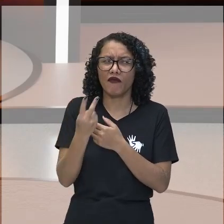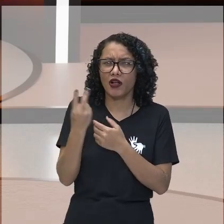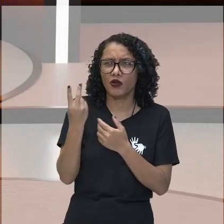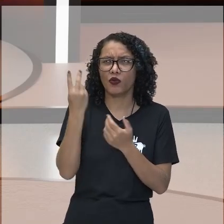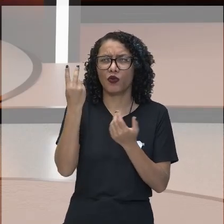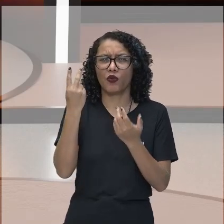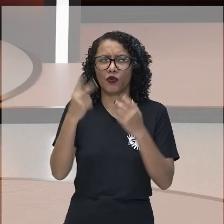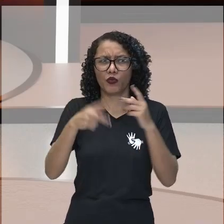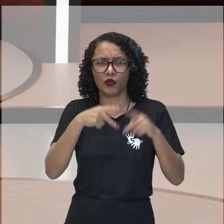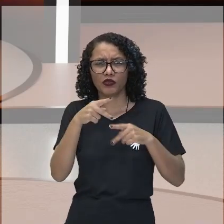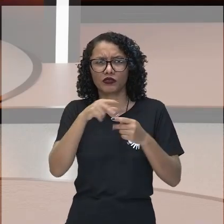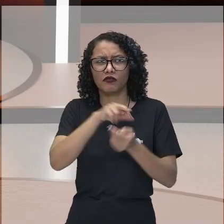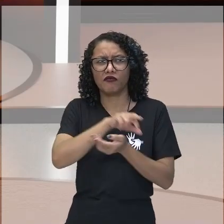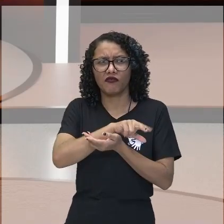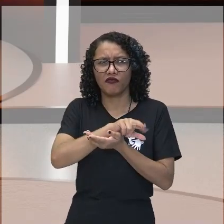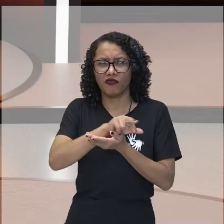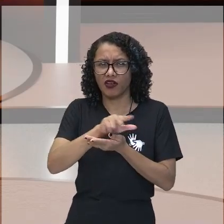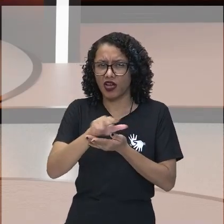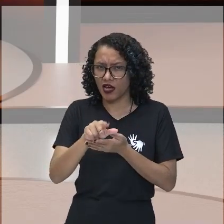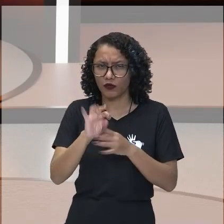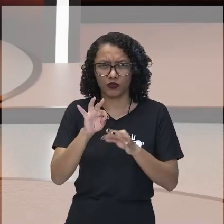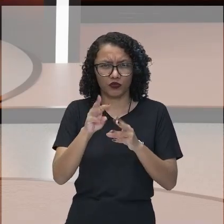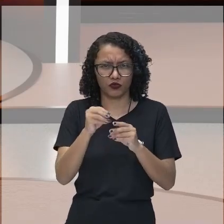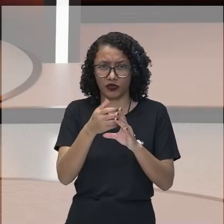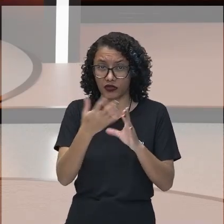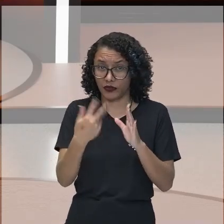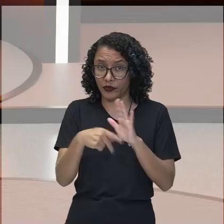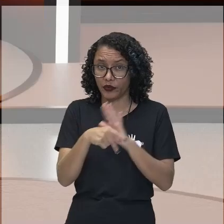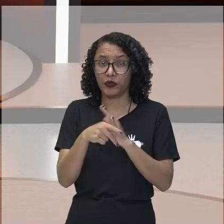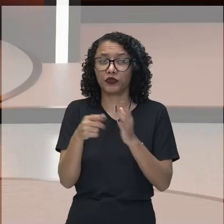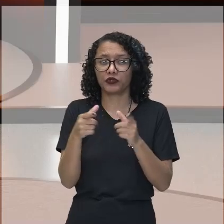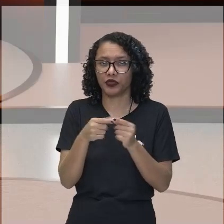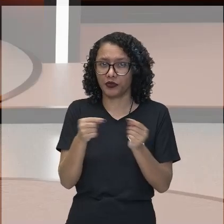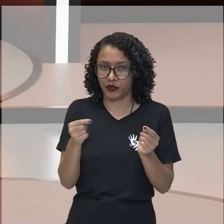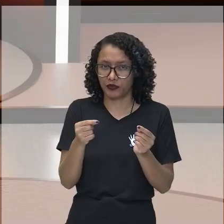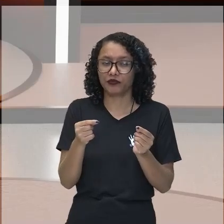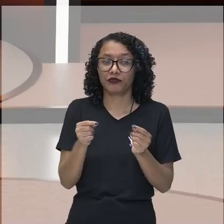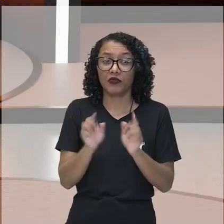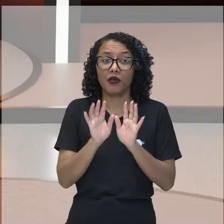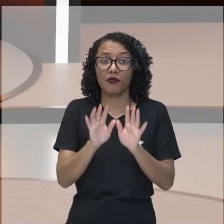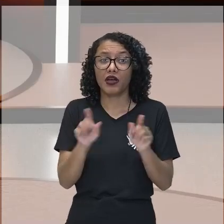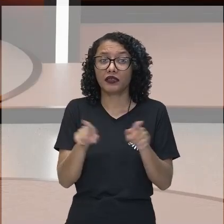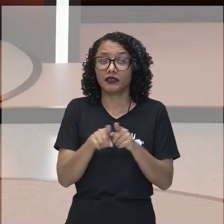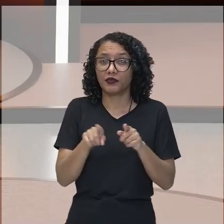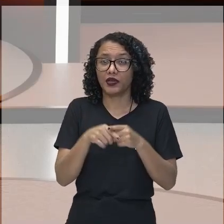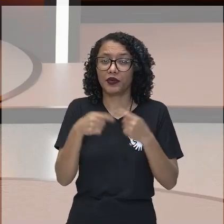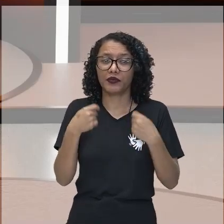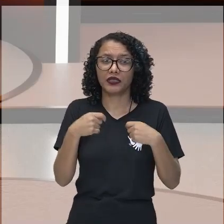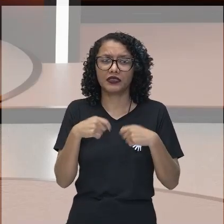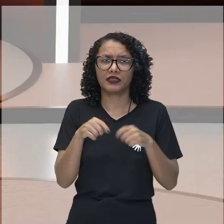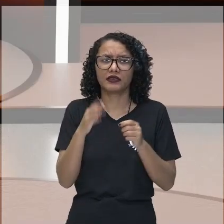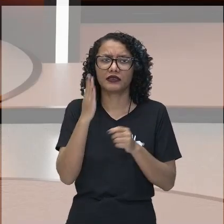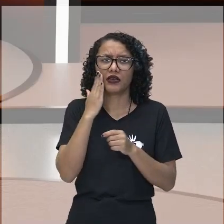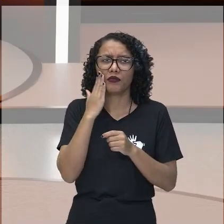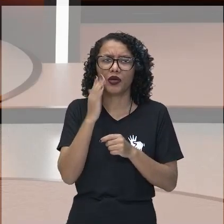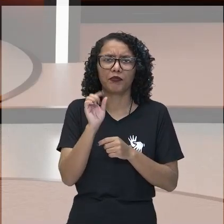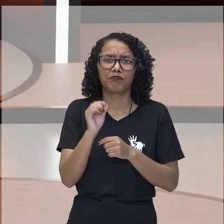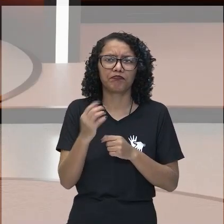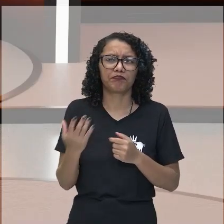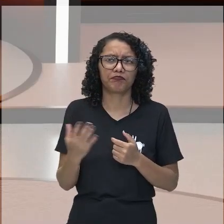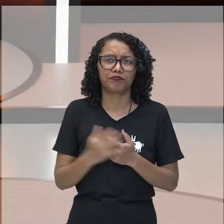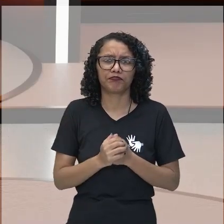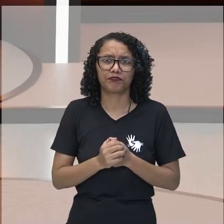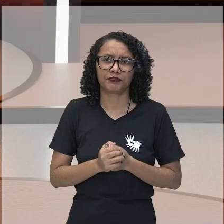isso marcando o Japão, tá? Mas a gente também tem que saber identificar, que o Japão,